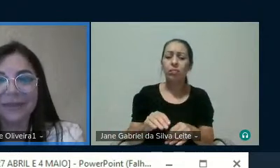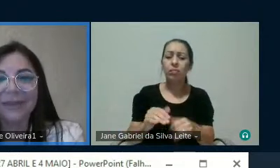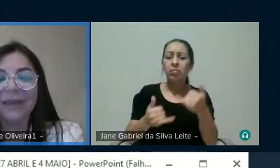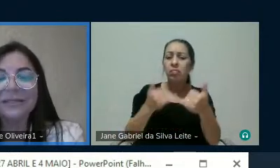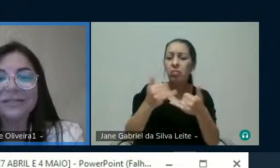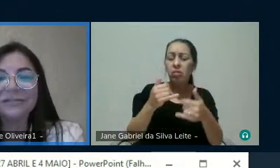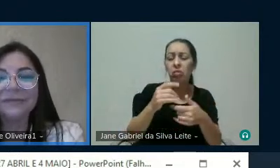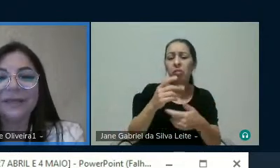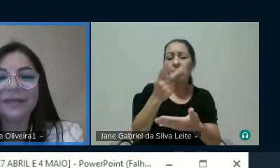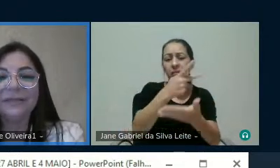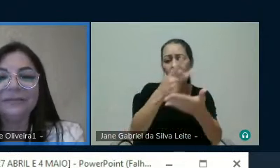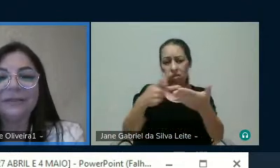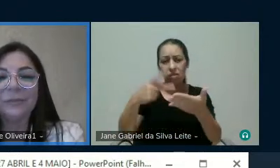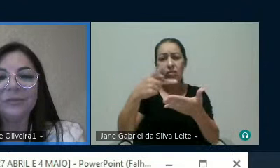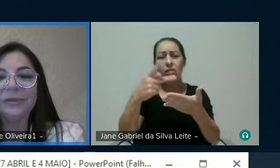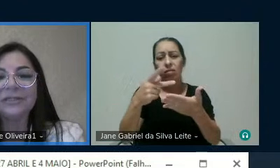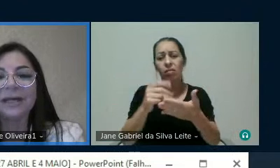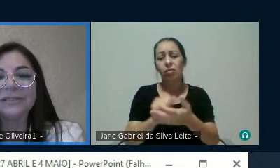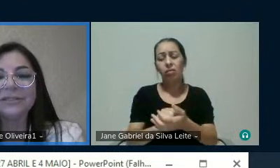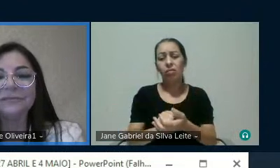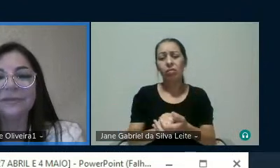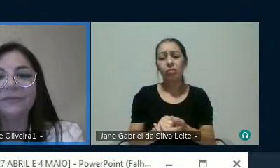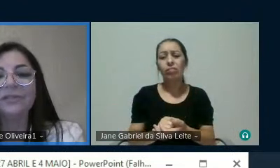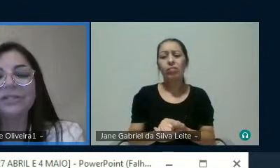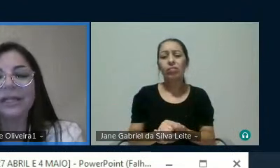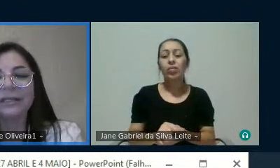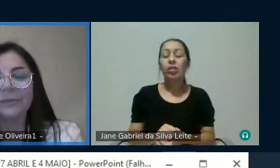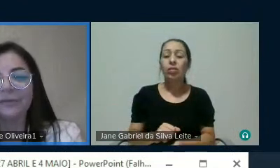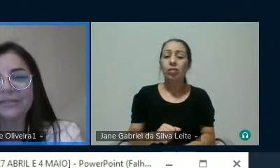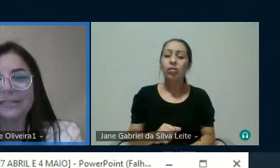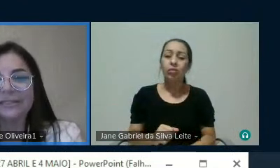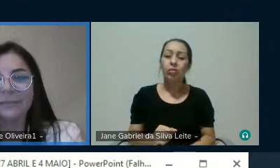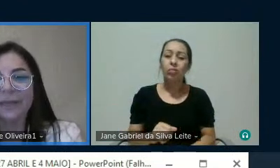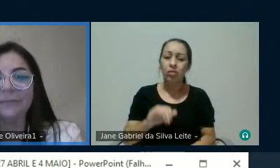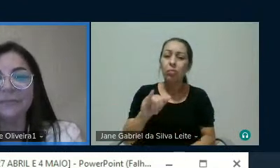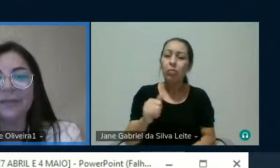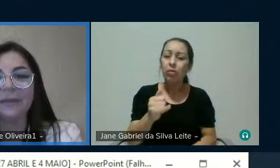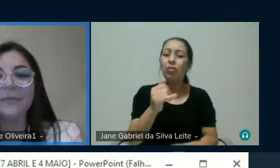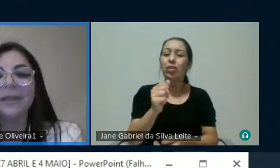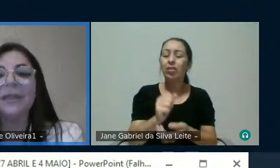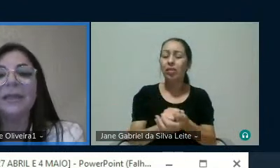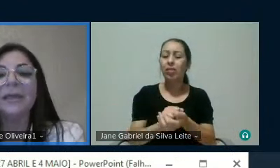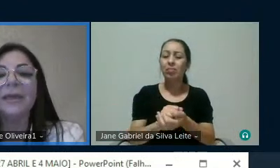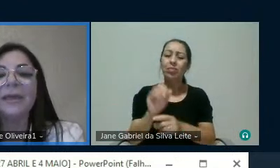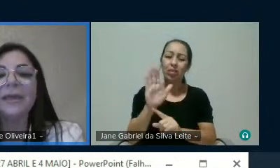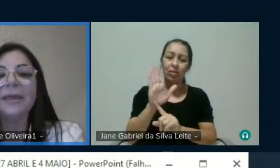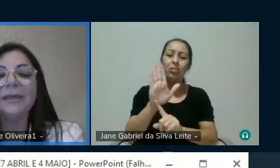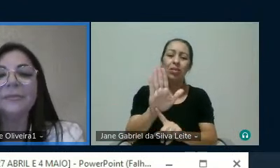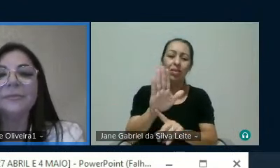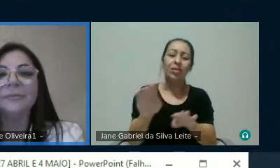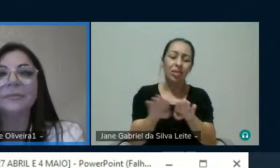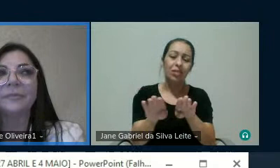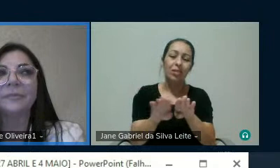conhecem. A gente vai ter oportunidade de ver, vou deixar link para vocês também, tá?